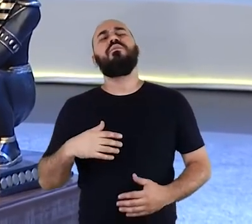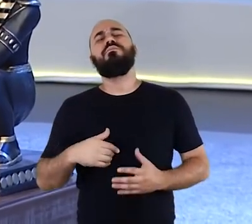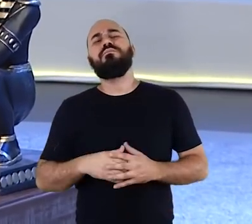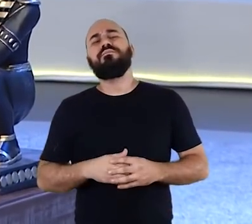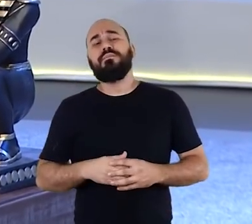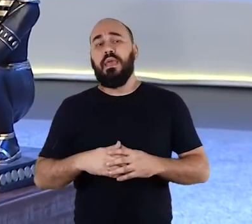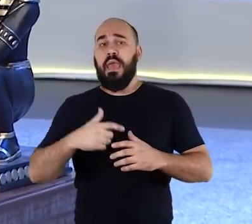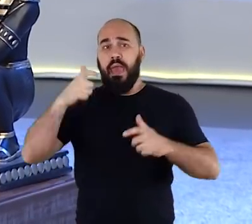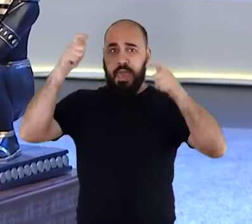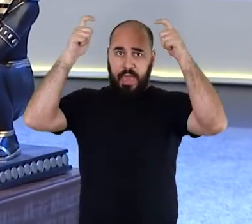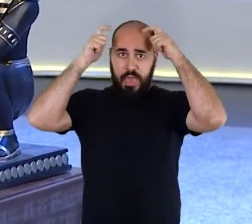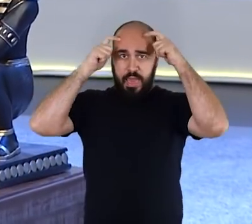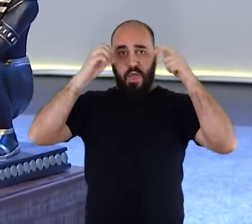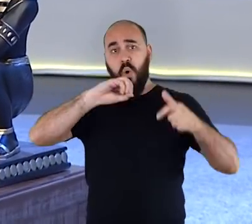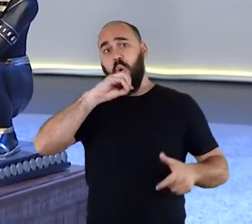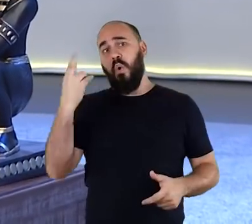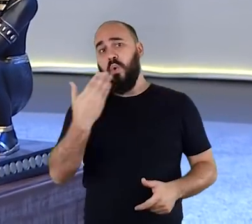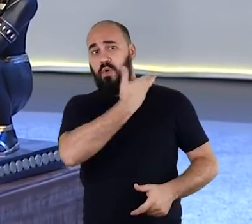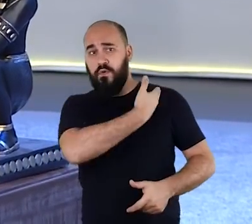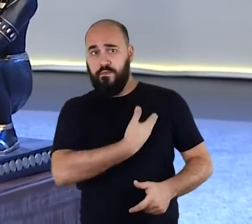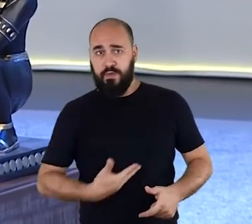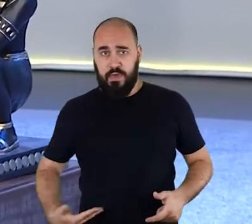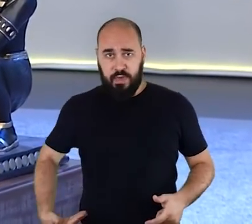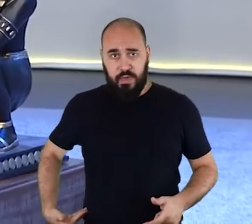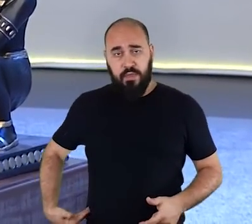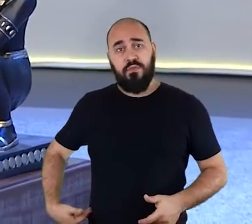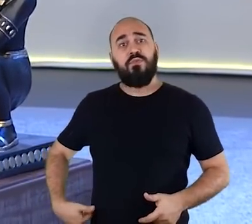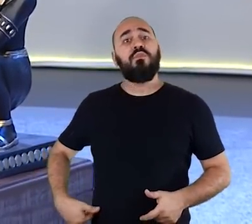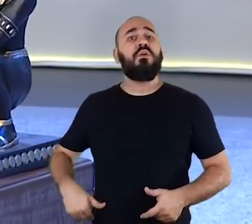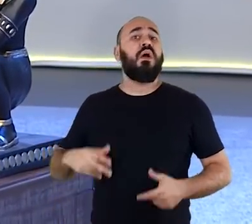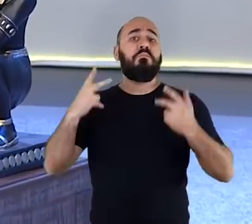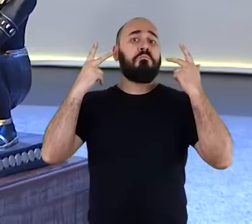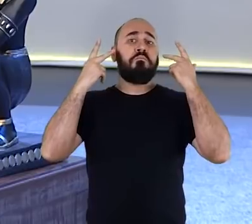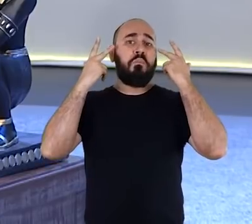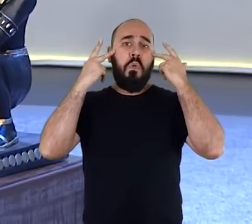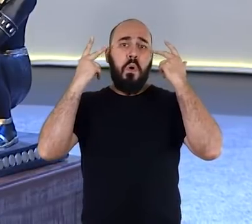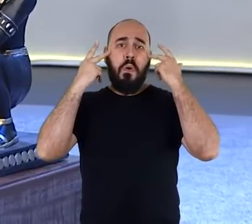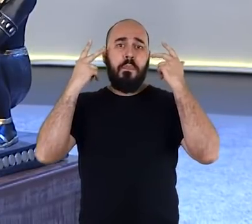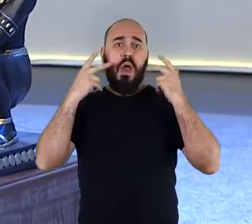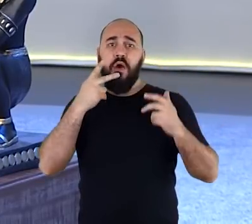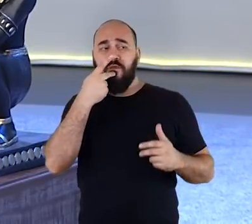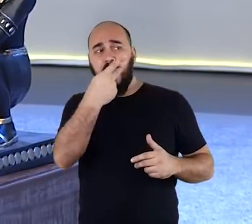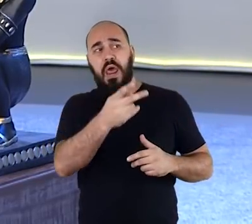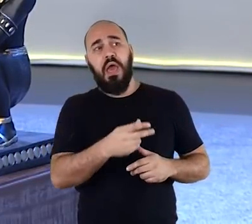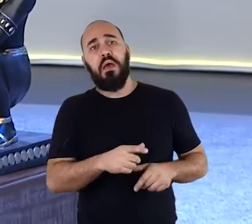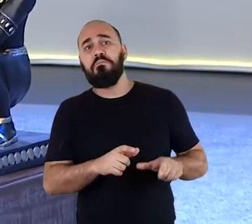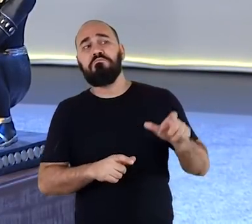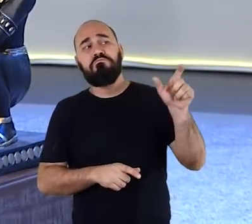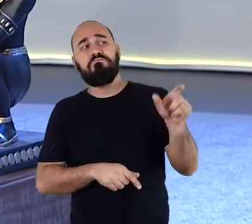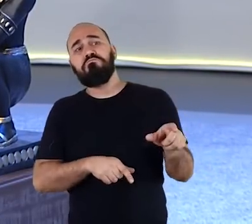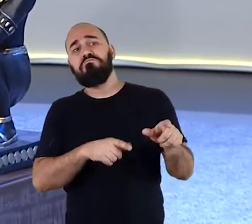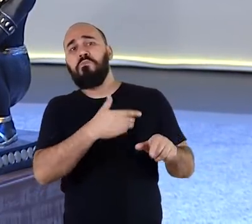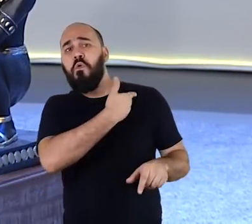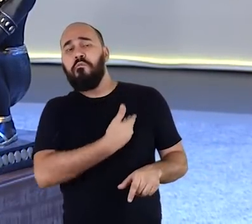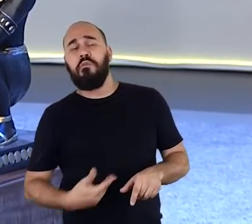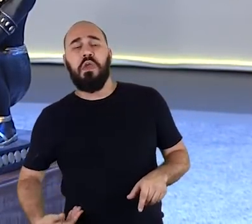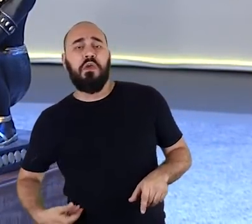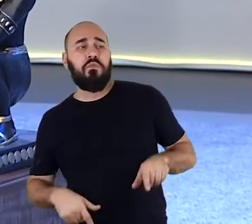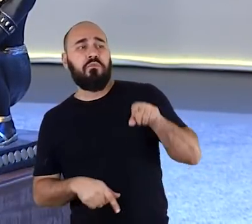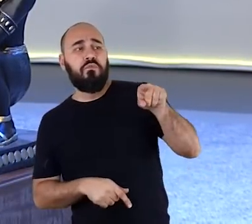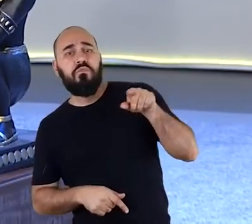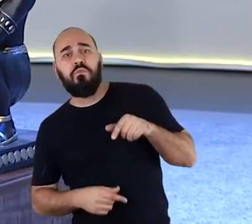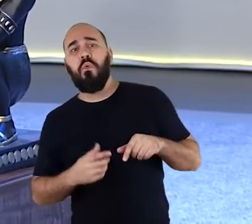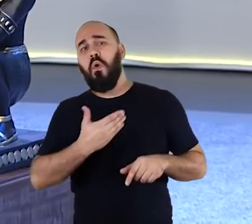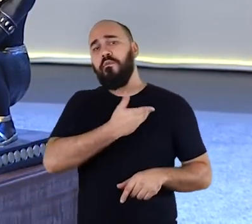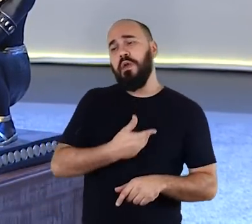rei fundador era algo comum. Então nós teríamos aí uma comprovação muito séria e importante da historicidade desse